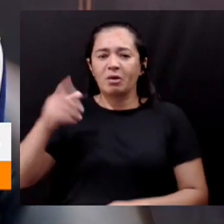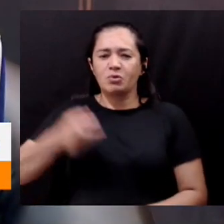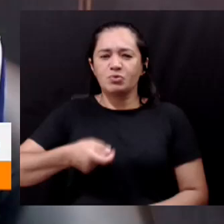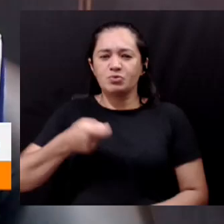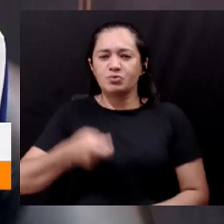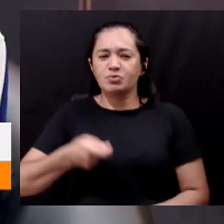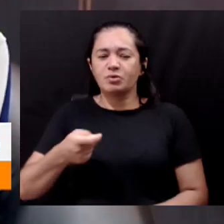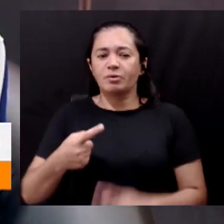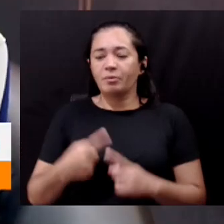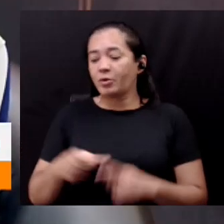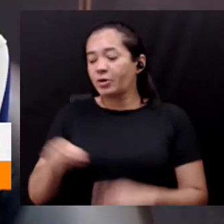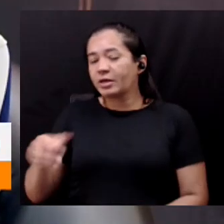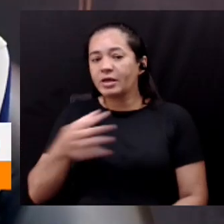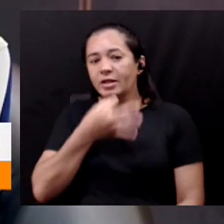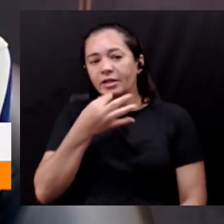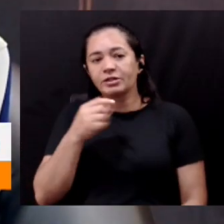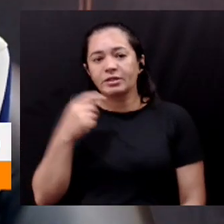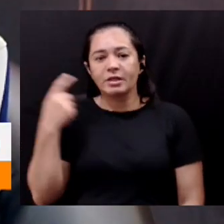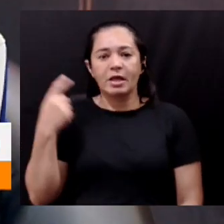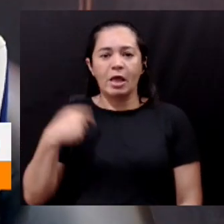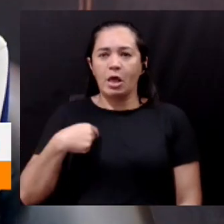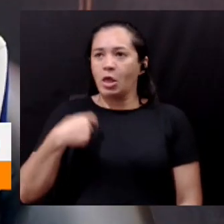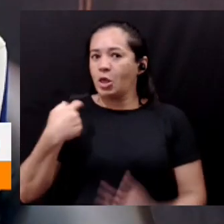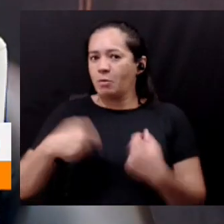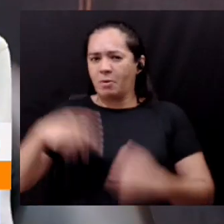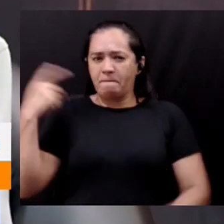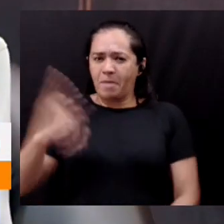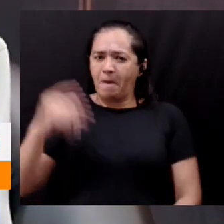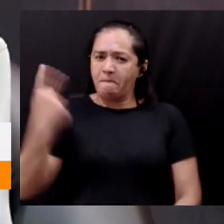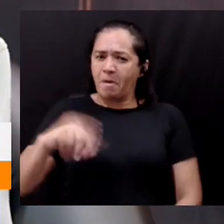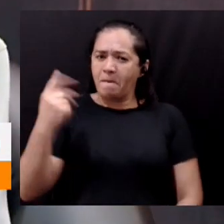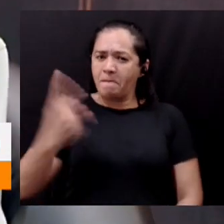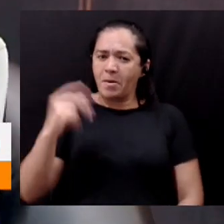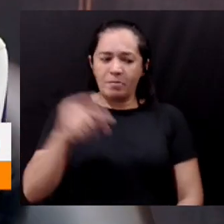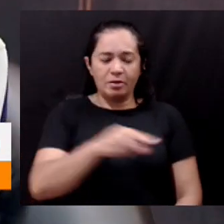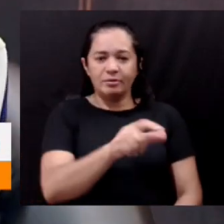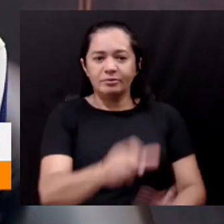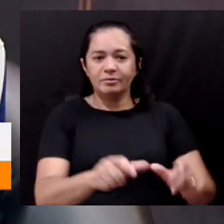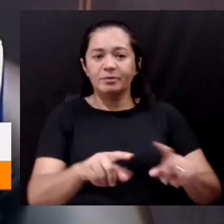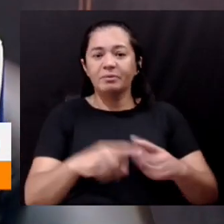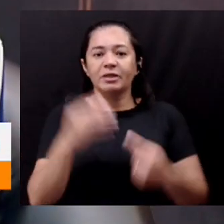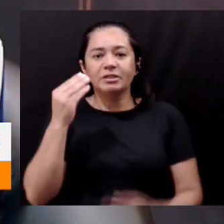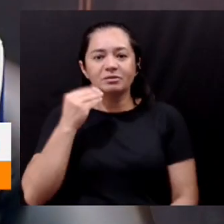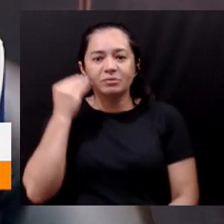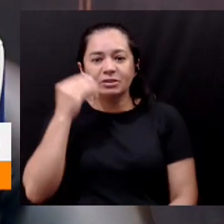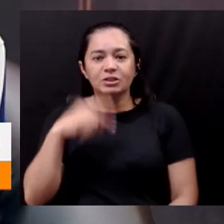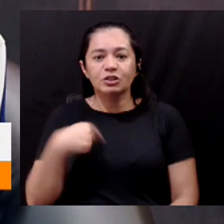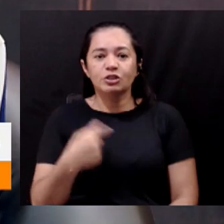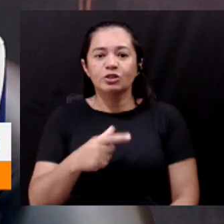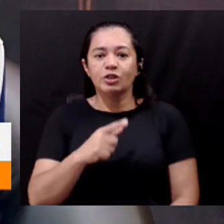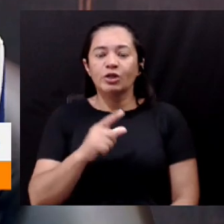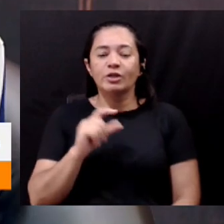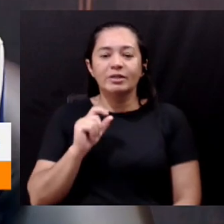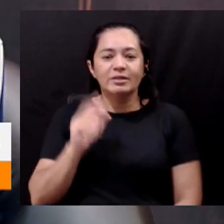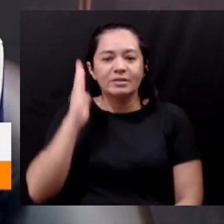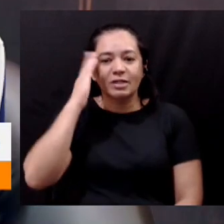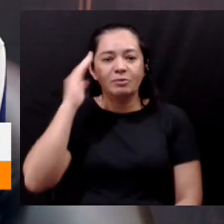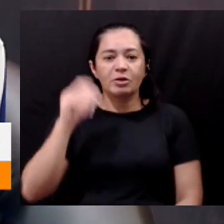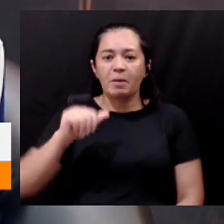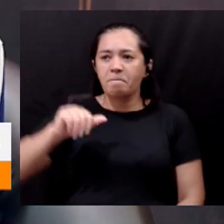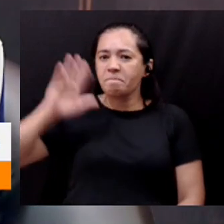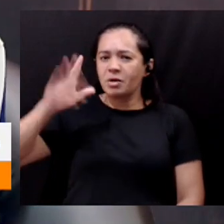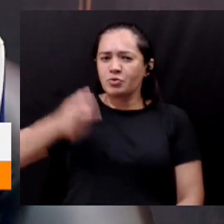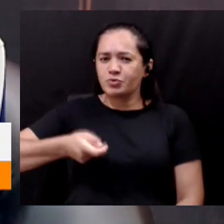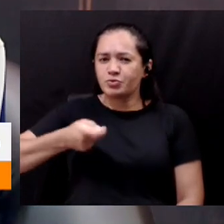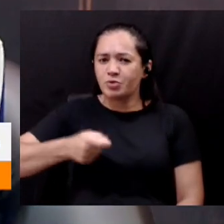eu preciso fazer as coisas acontecerem. Mas a experiência que a gente tem é quanto mais autoritarismo, mais rigidez e